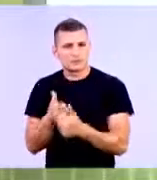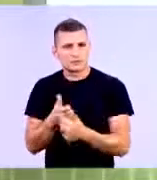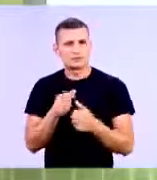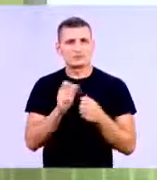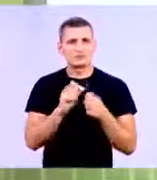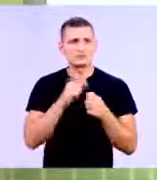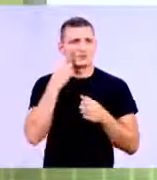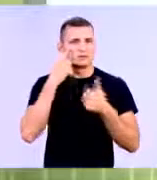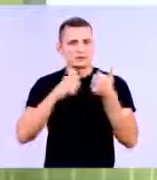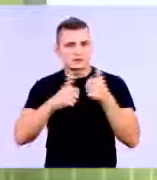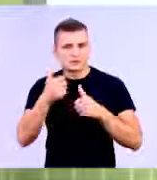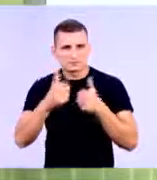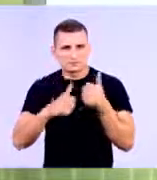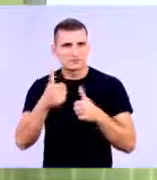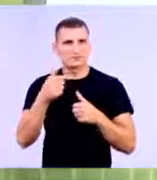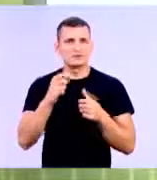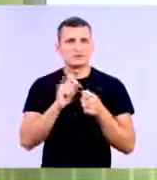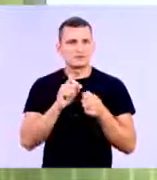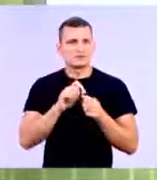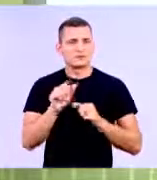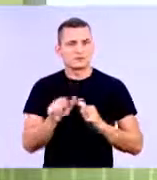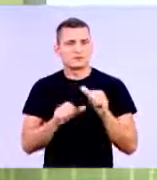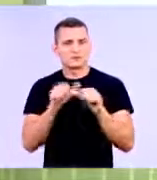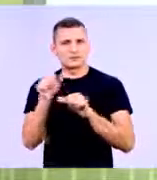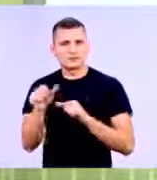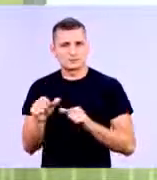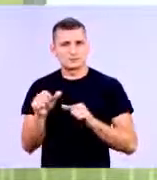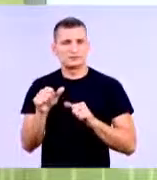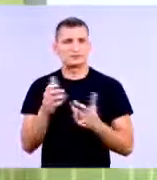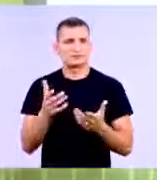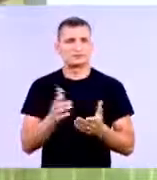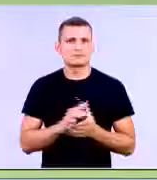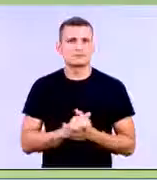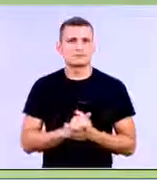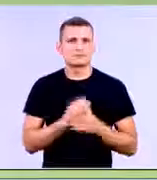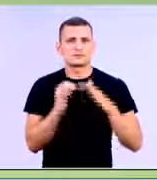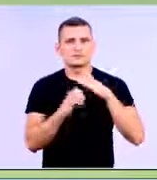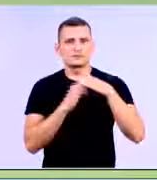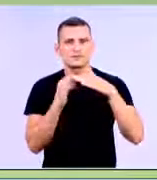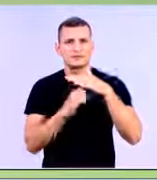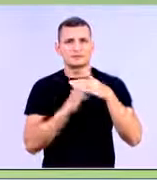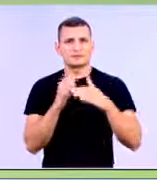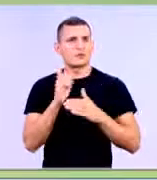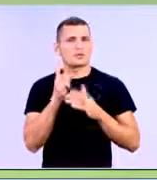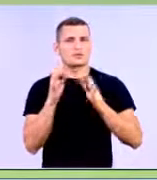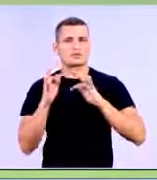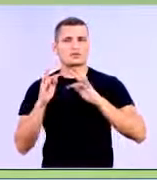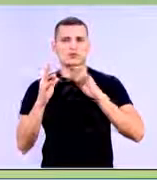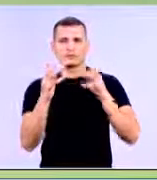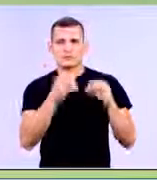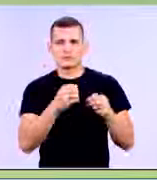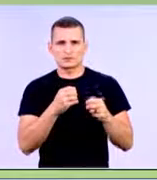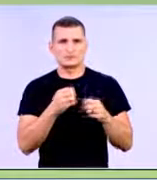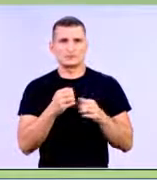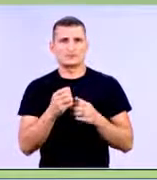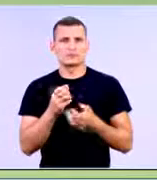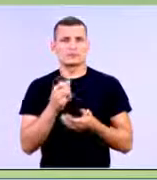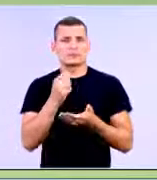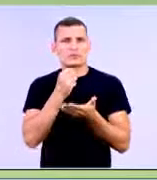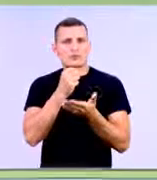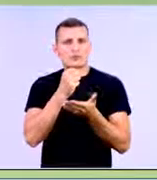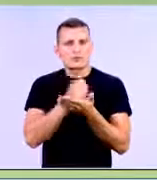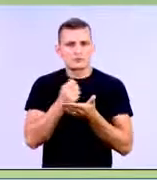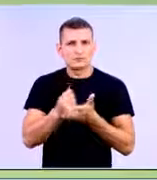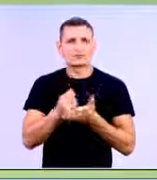uma avaliação, para fazer as mudanças, geralmente as empresas, nem todas, elas contratam uma equipe